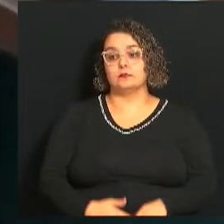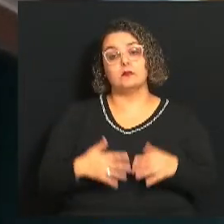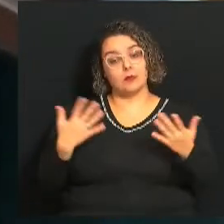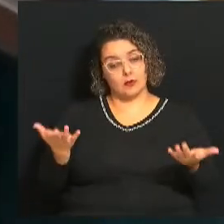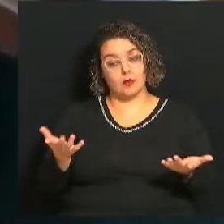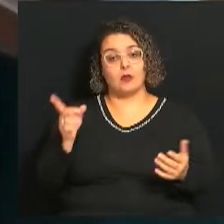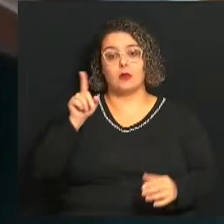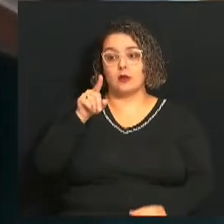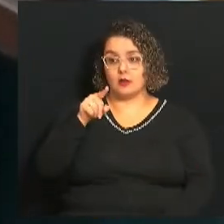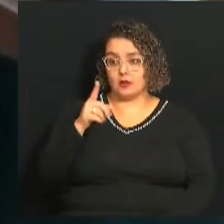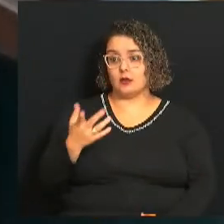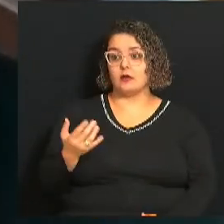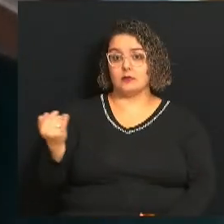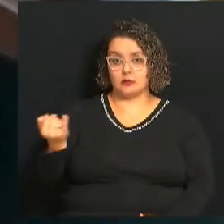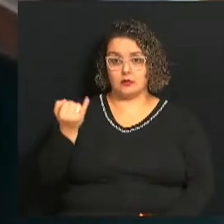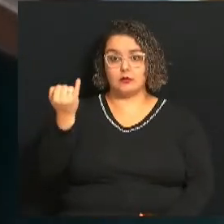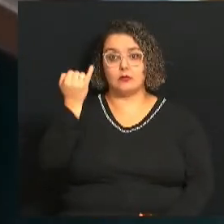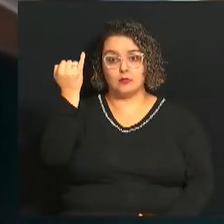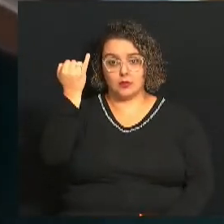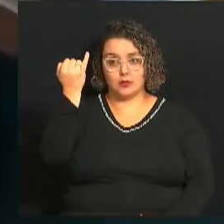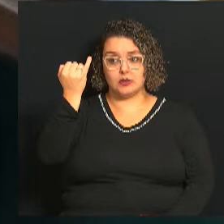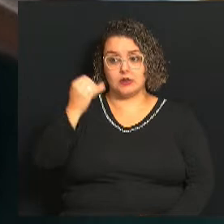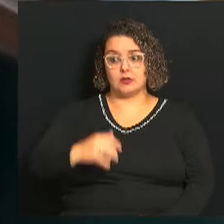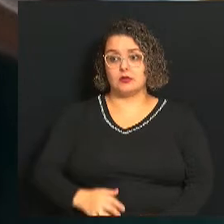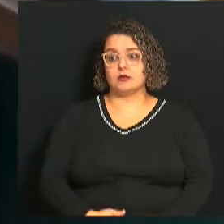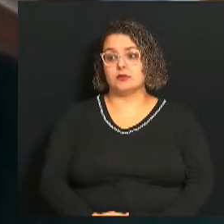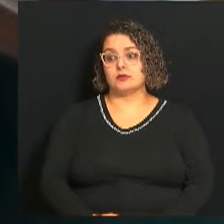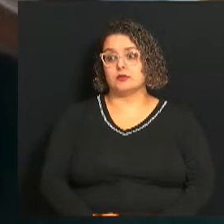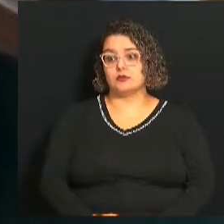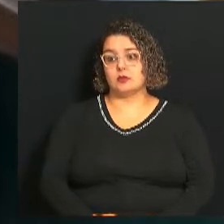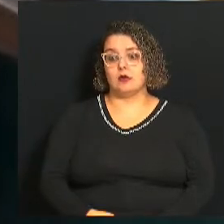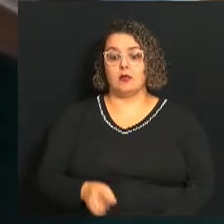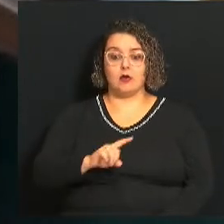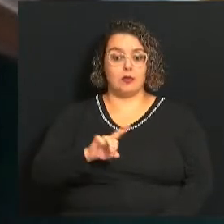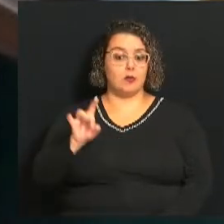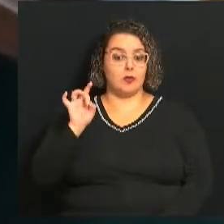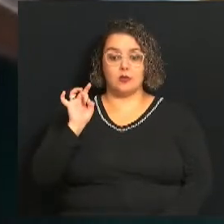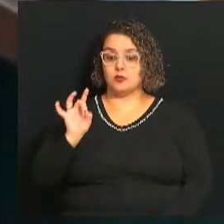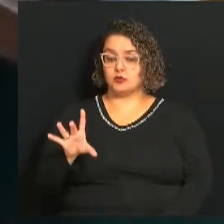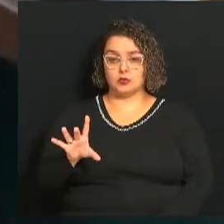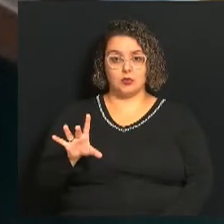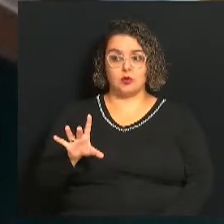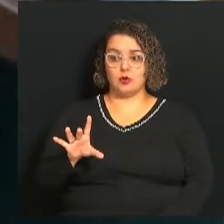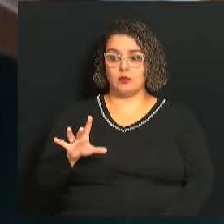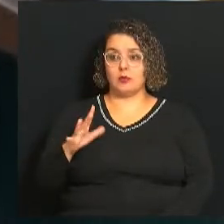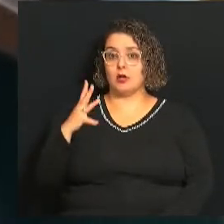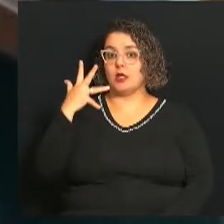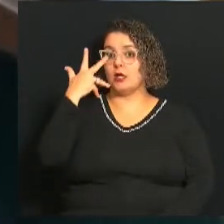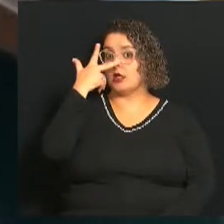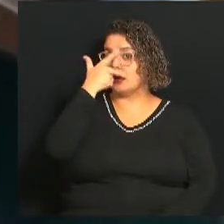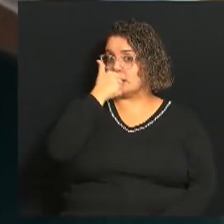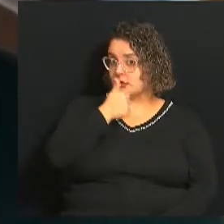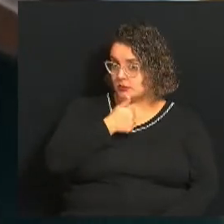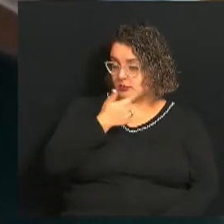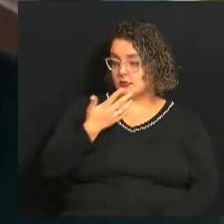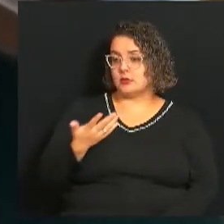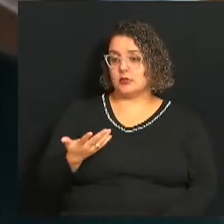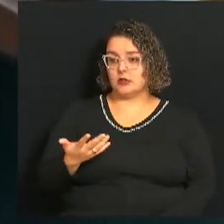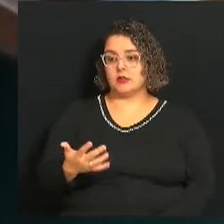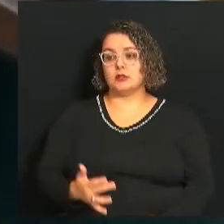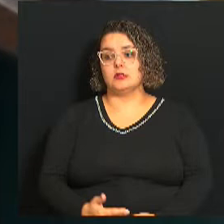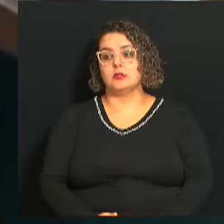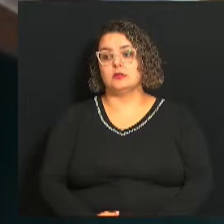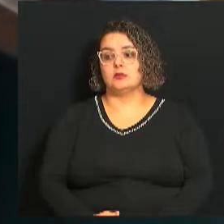fator importante não só para a beleza, a questão